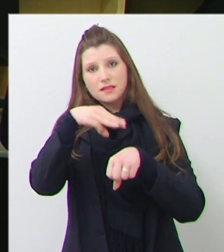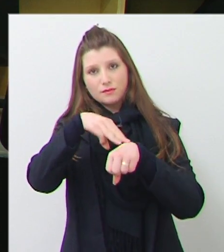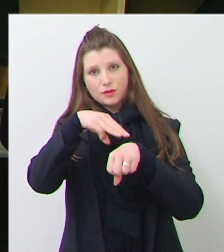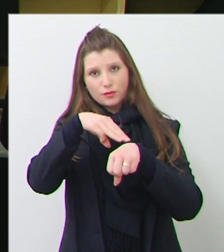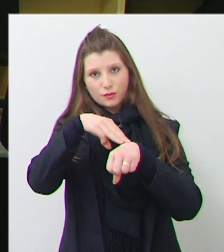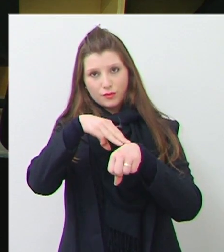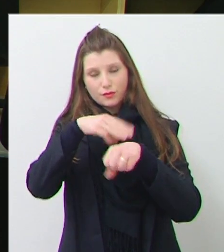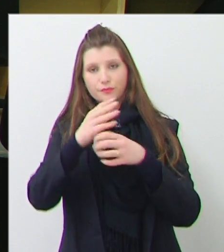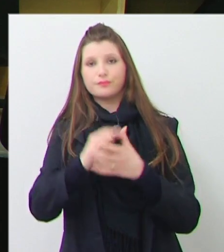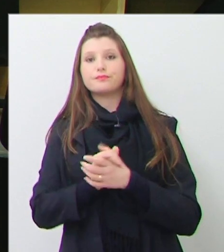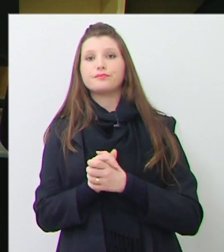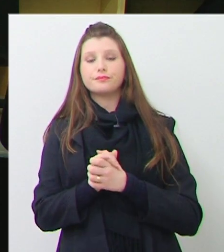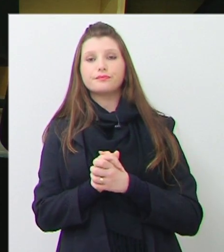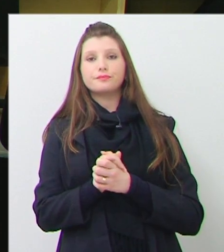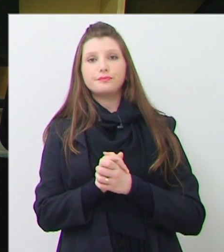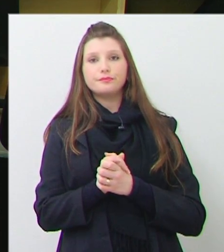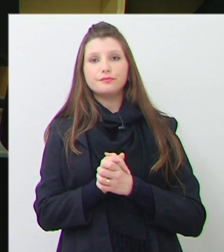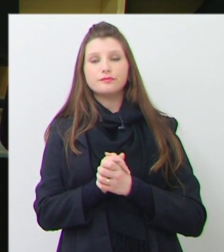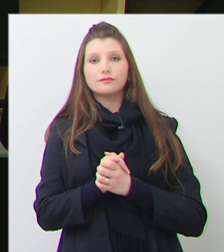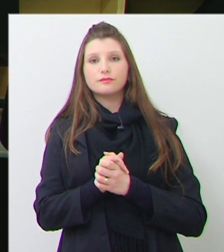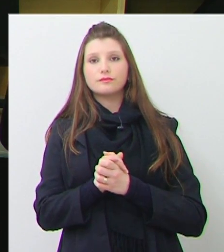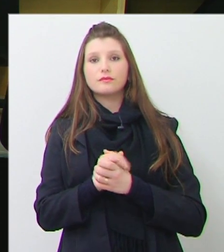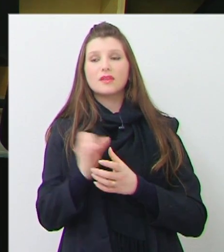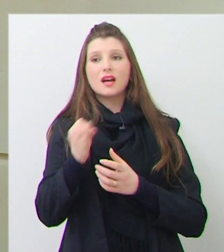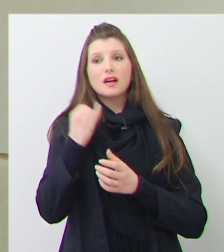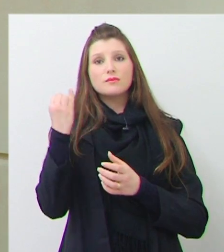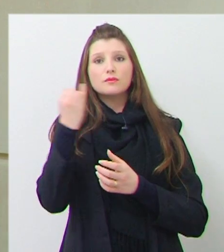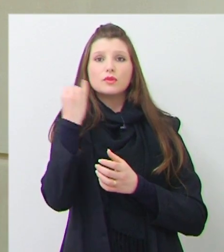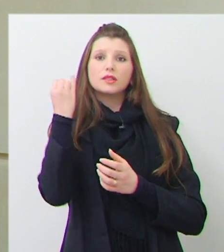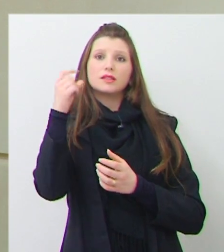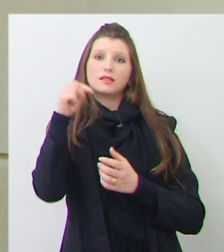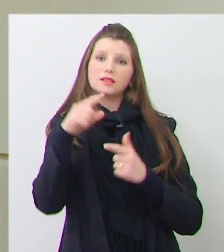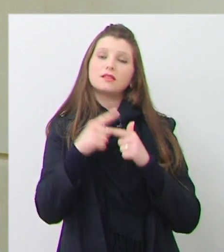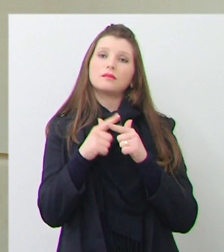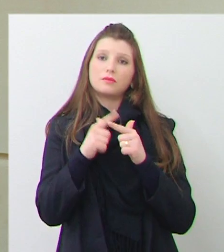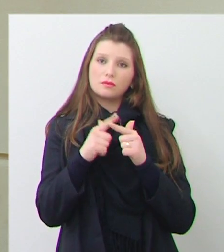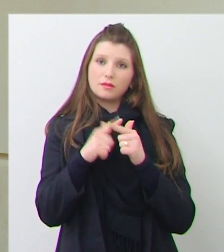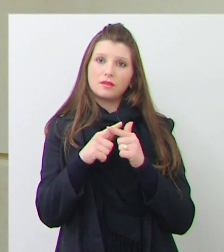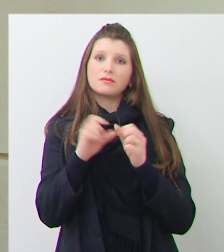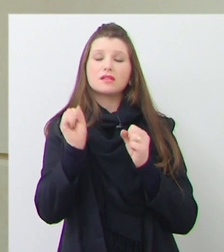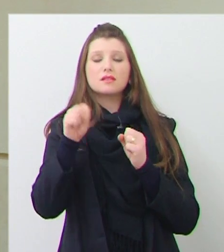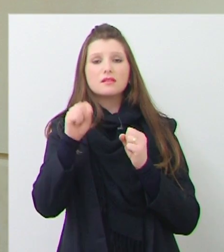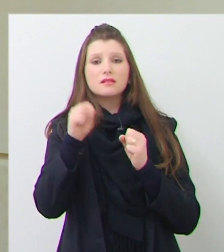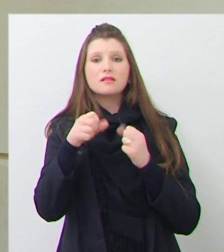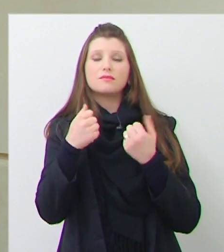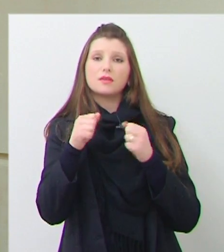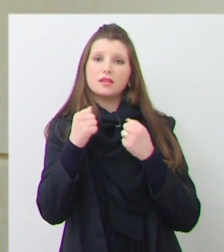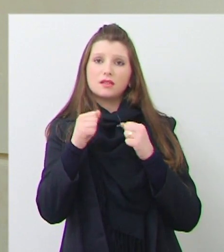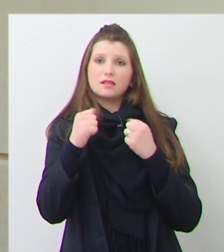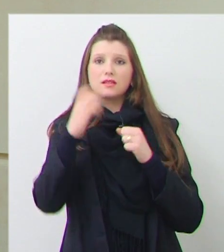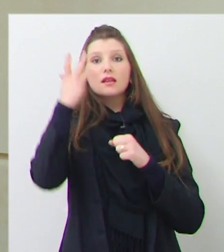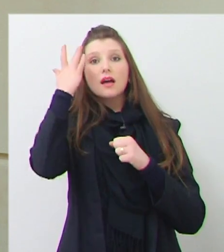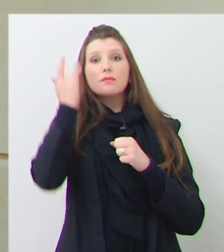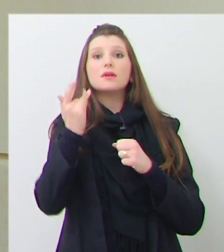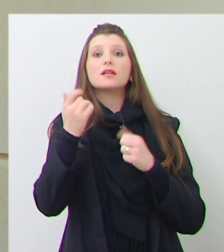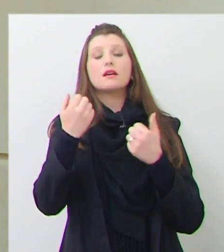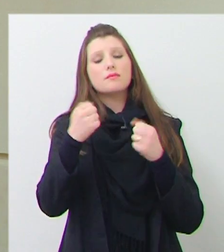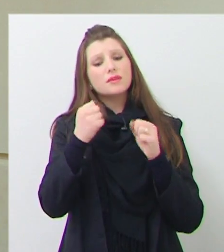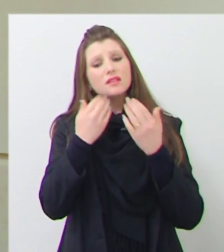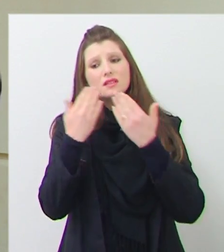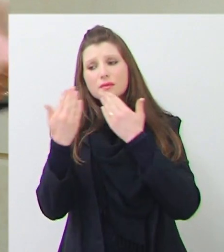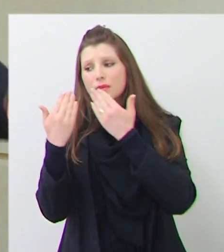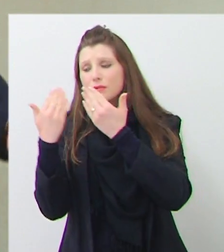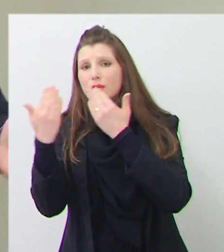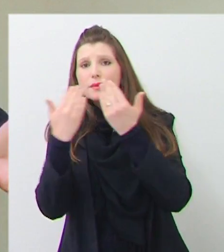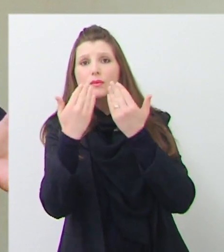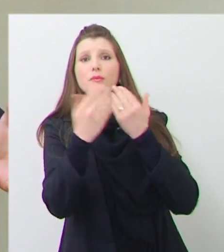vereador. Obrigado, presidente. A importância desse assunto deve sim... amanhã ser debatida amplamente